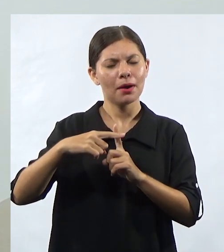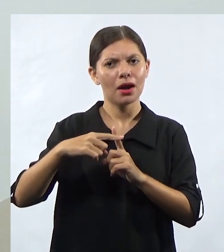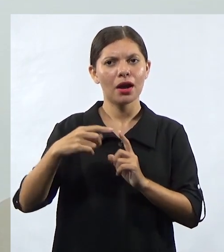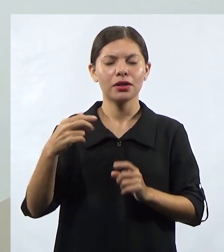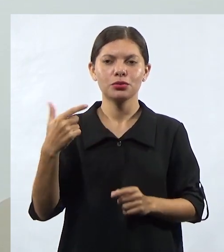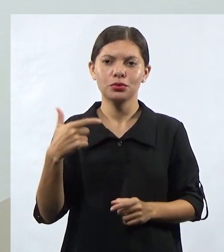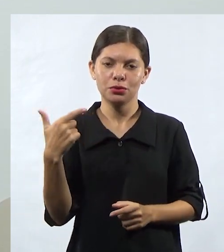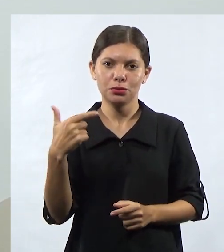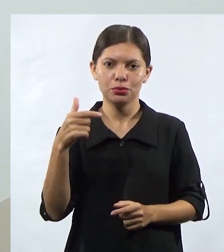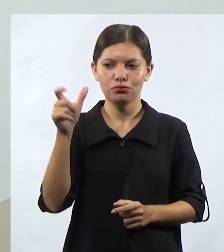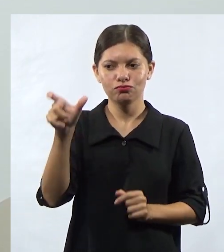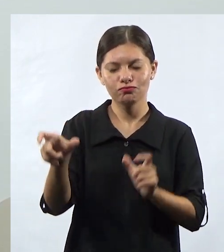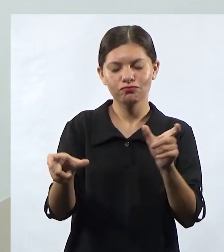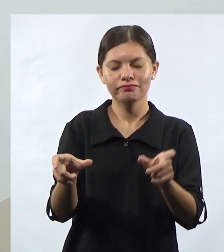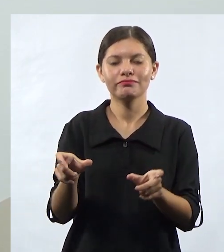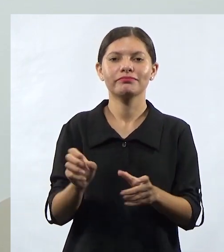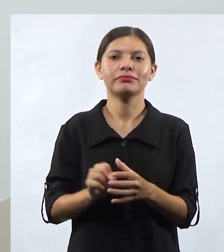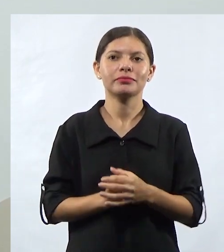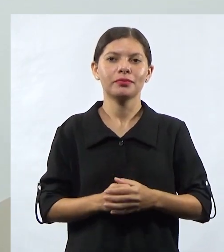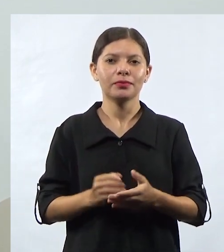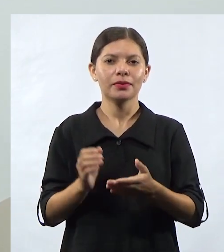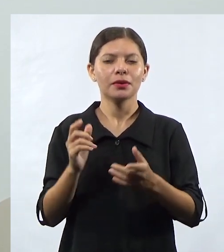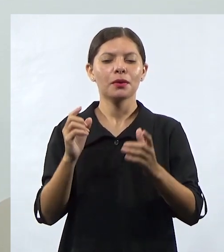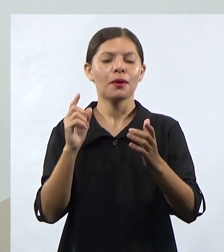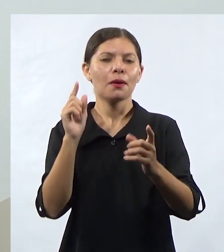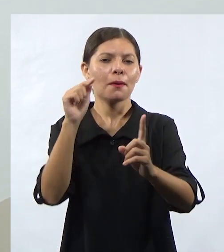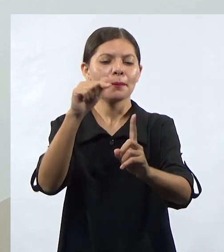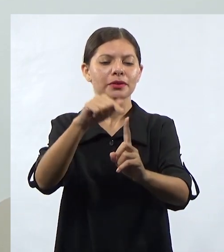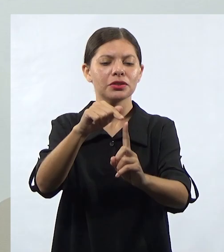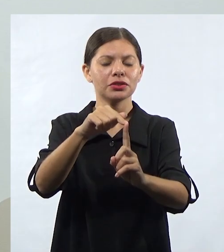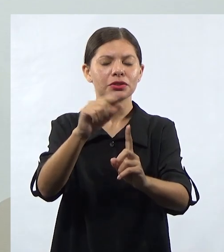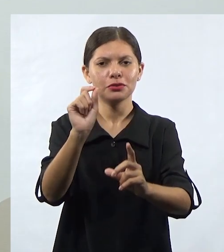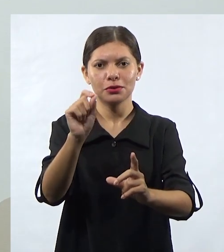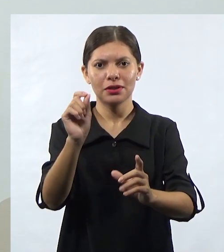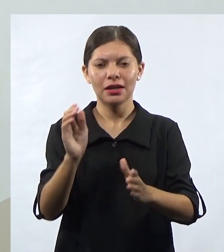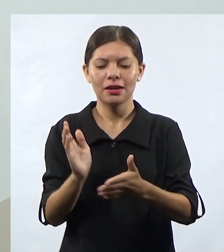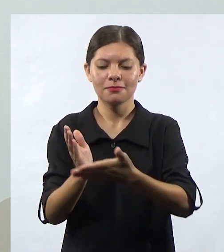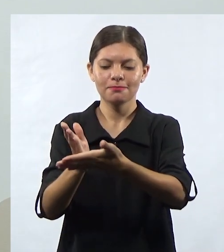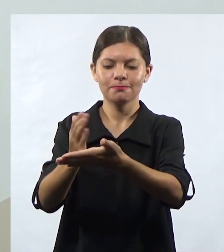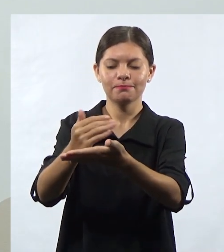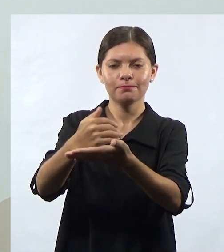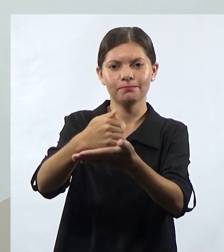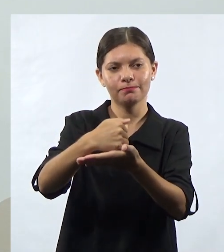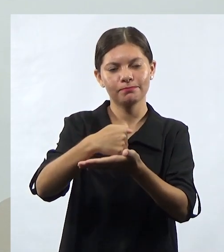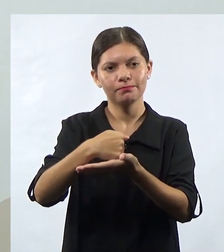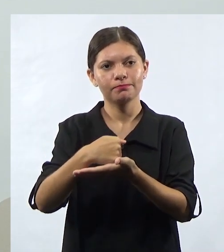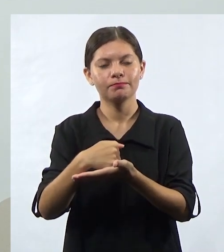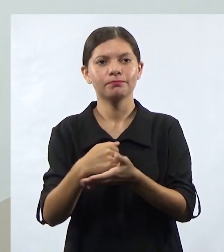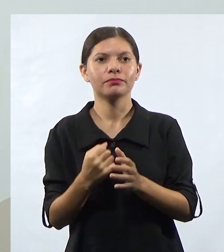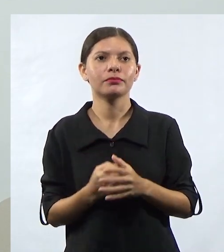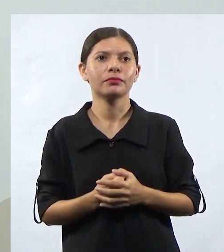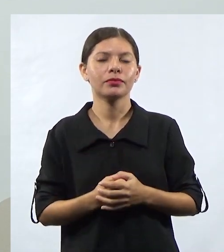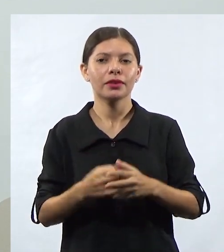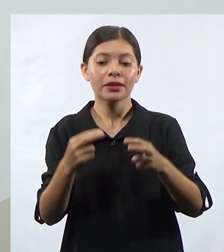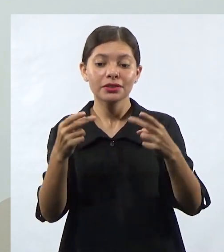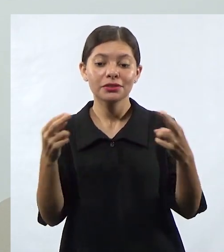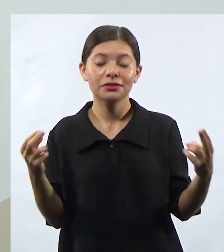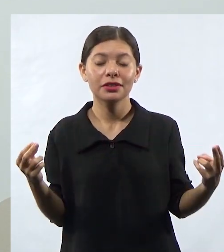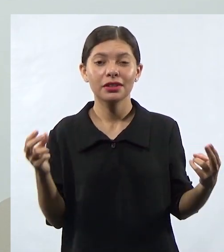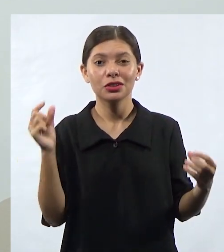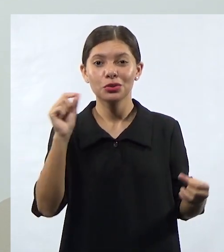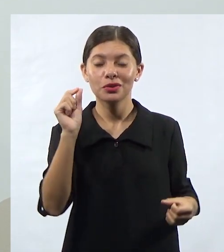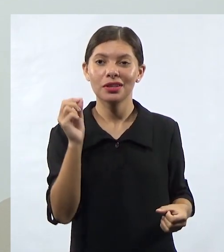Esse grupo tem o objetivo justamente de coletar dados. Diferente da entrevista, em que a gente coleta um